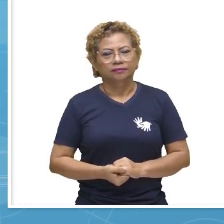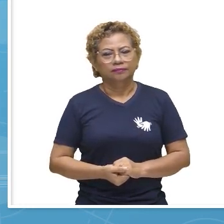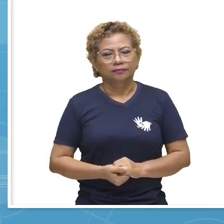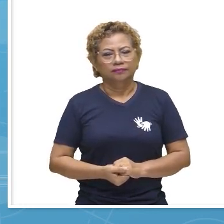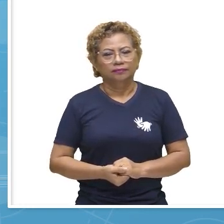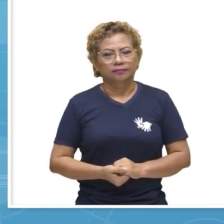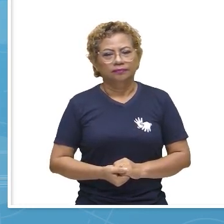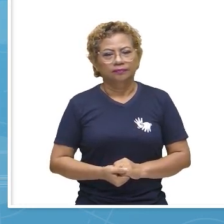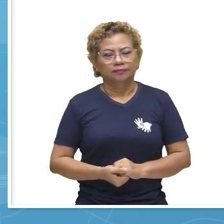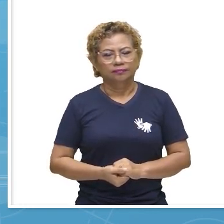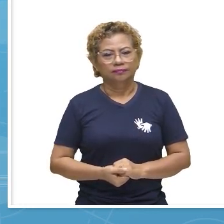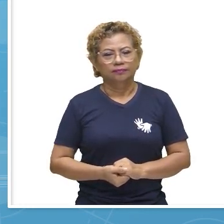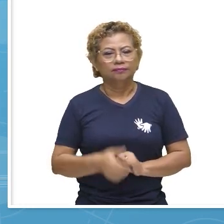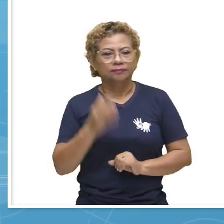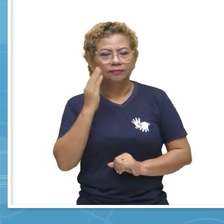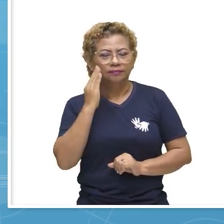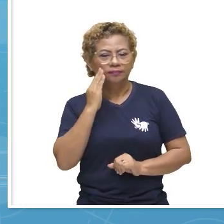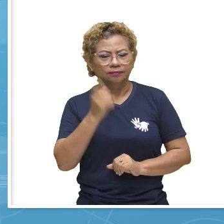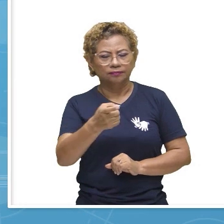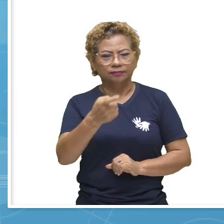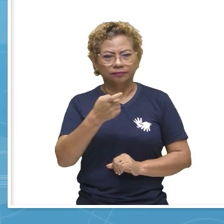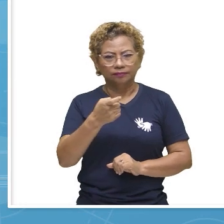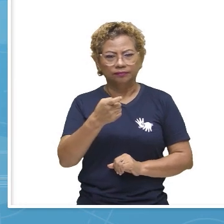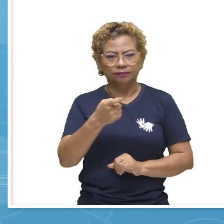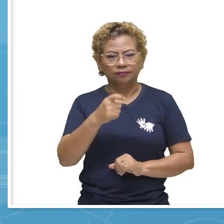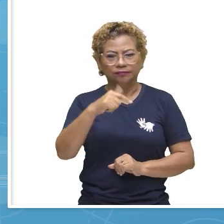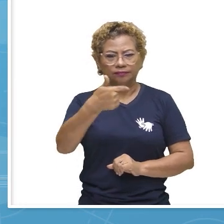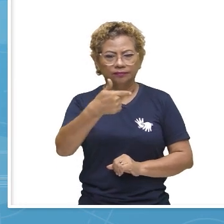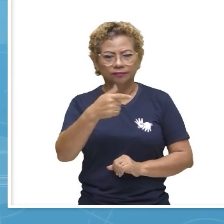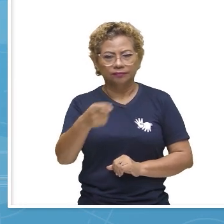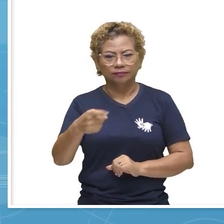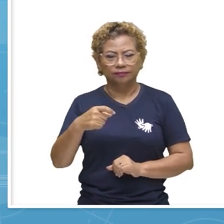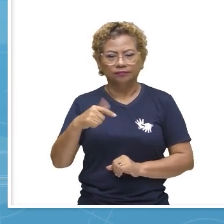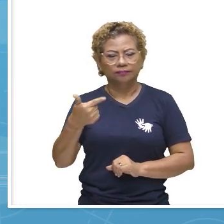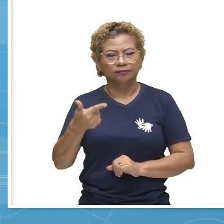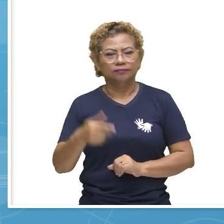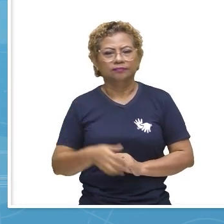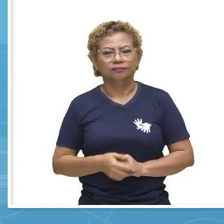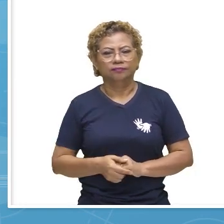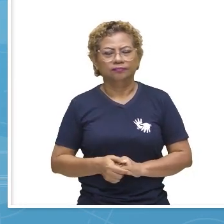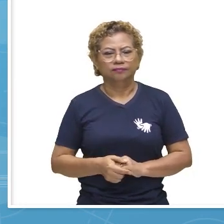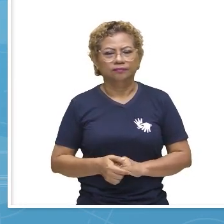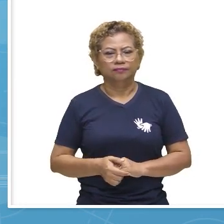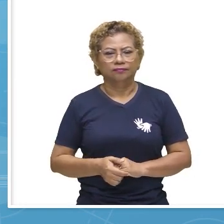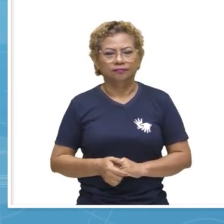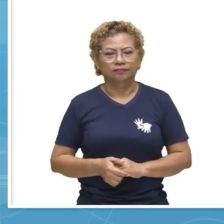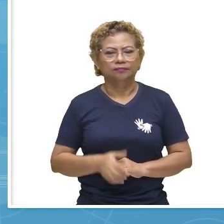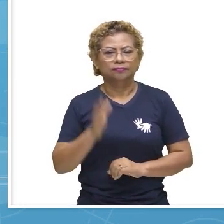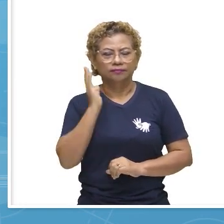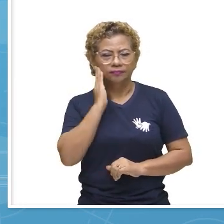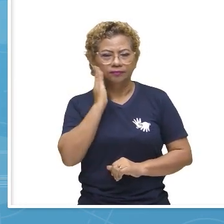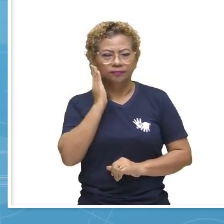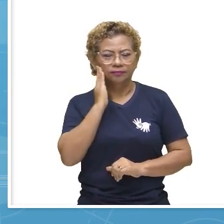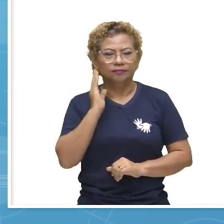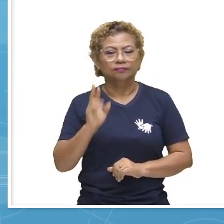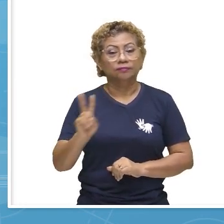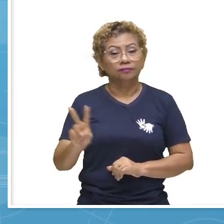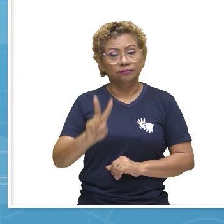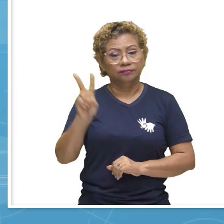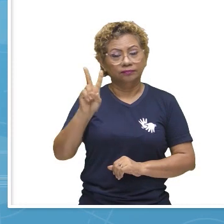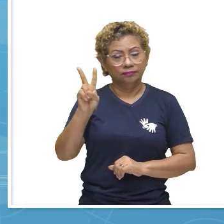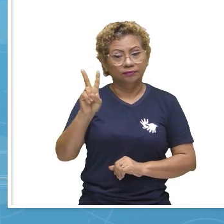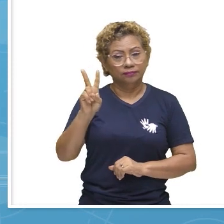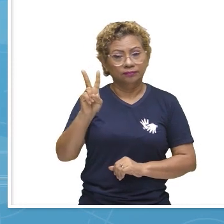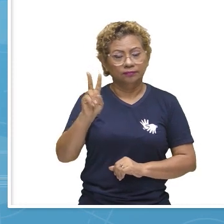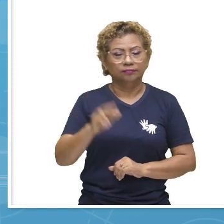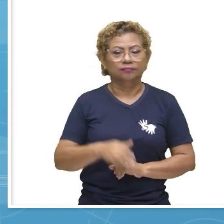assim, ó, se a gente tirasse essa raiz quadrada de 25, a gente descobre o lado, né, de 5.